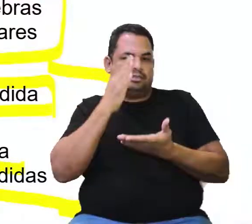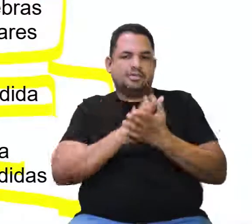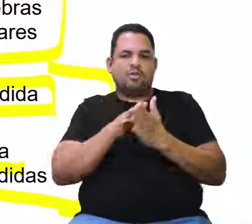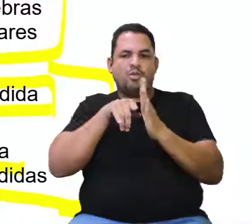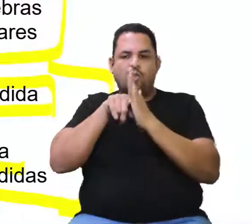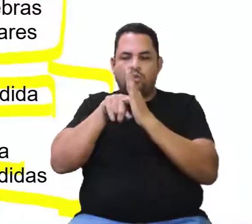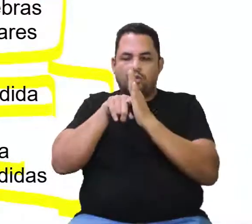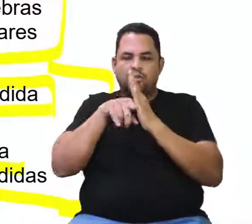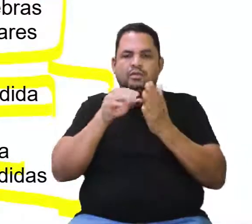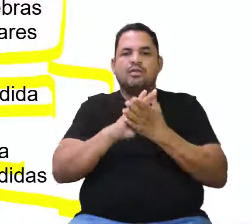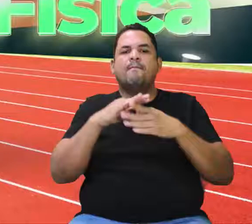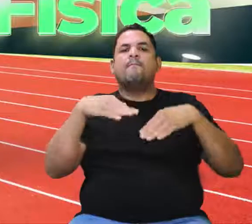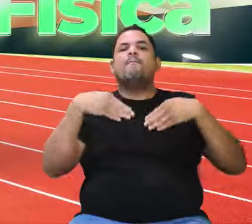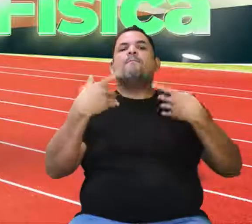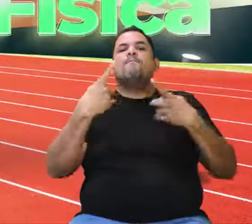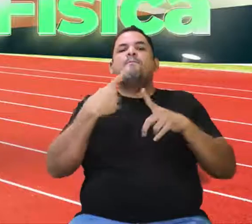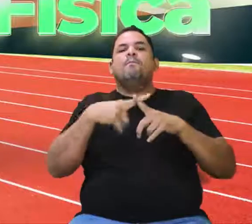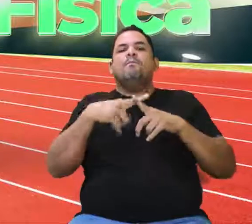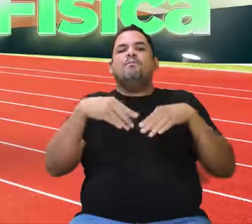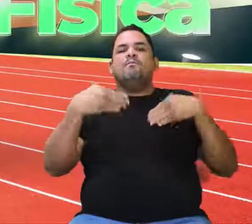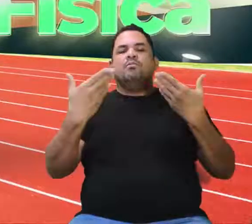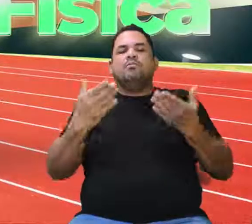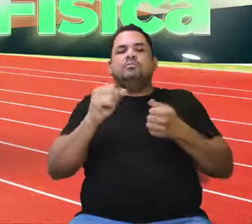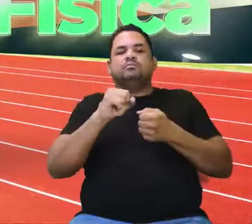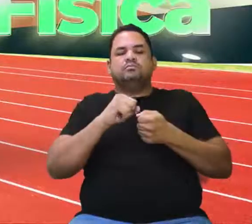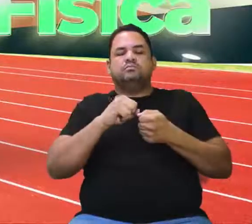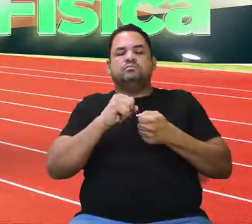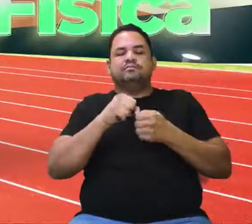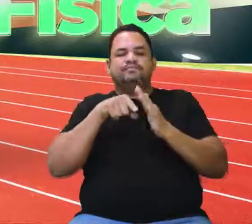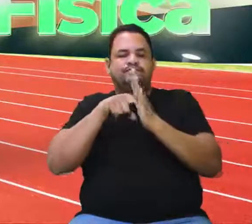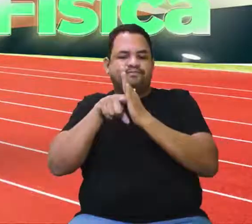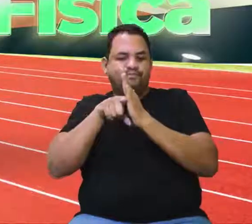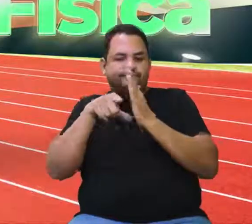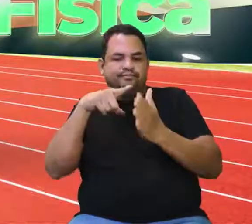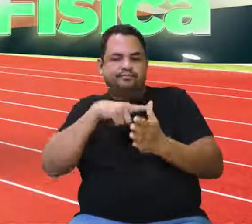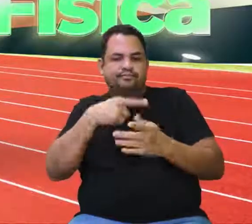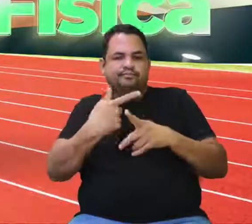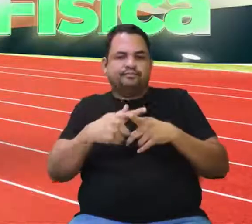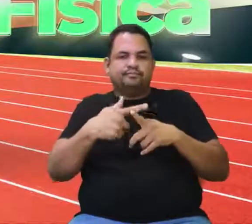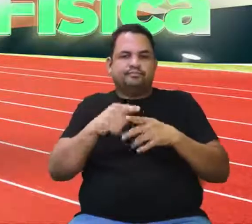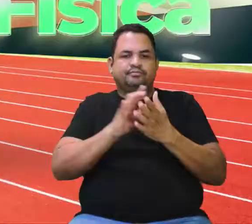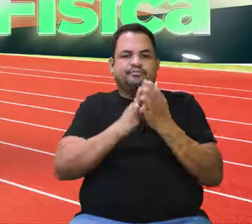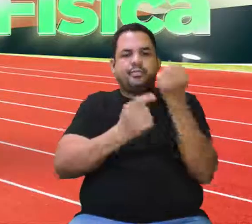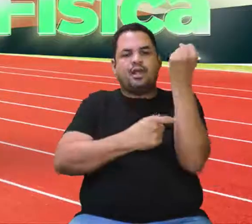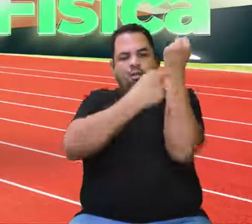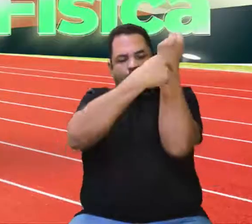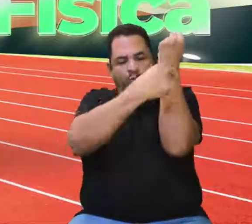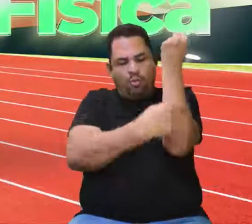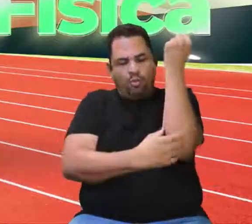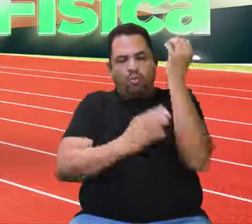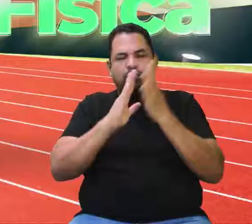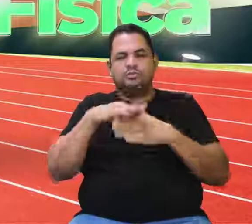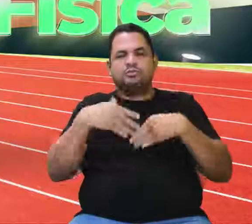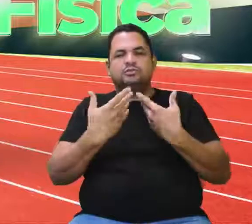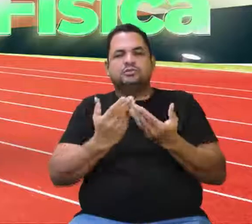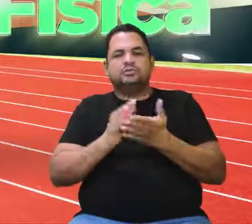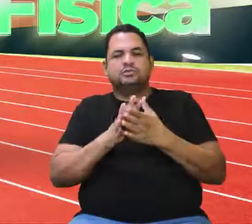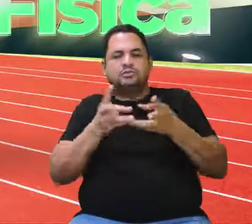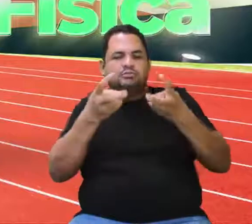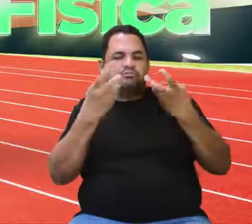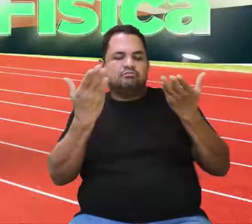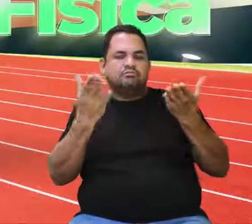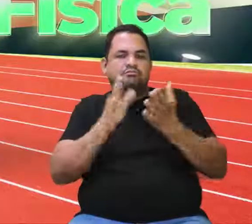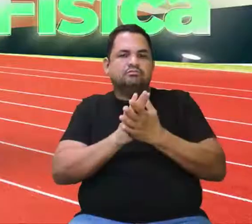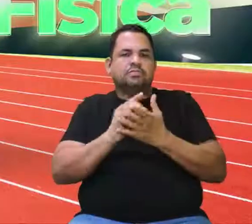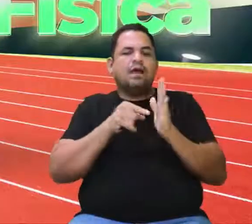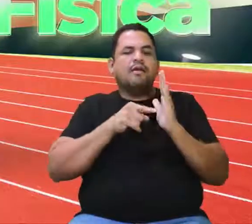Com certeza. Porque quando a gente vai fazer um exame que tem qualquer problema na coluna, quando você vai fazer uma leitura ali qualquer, você